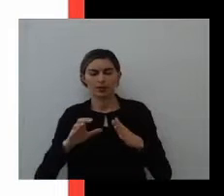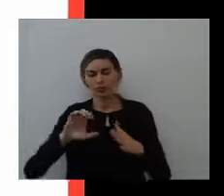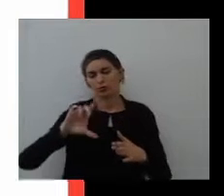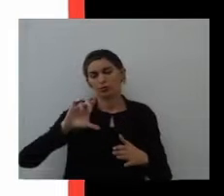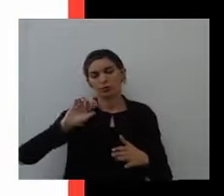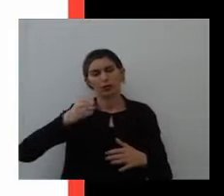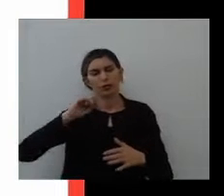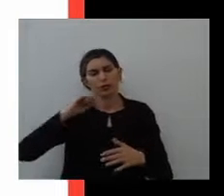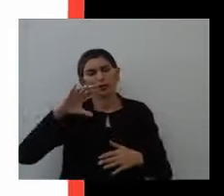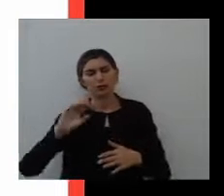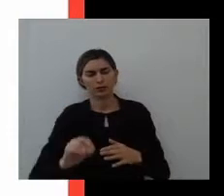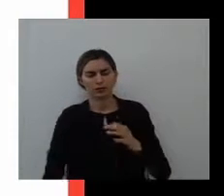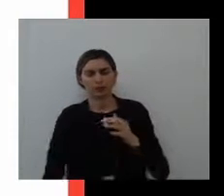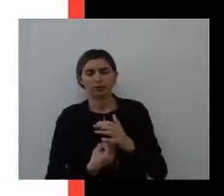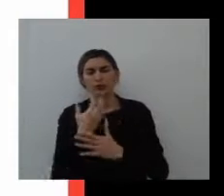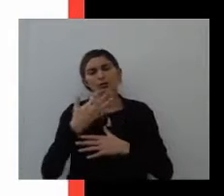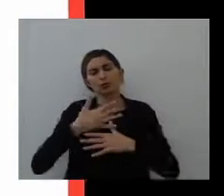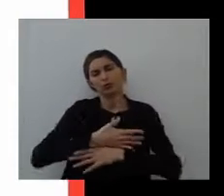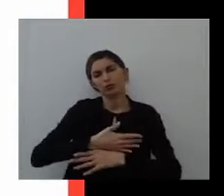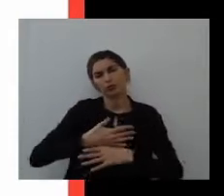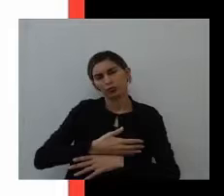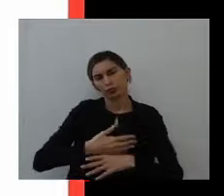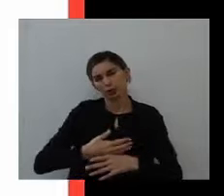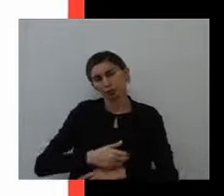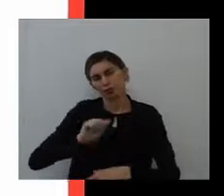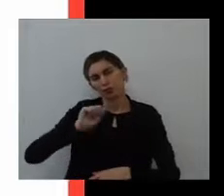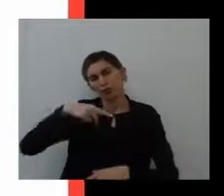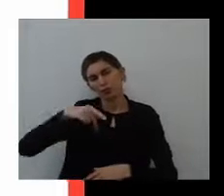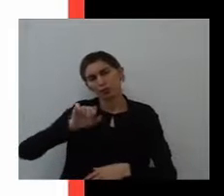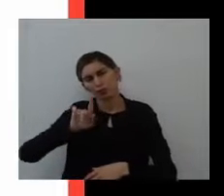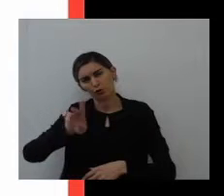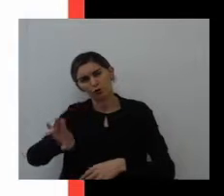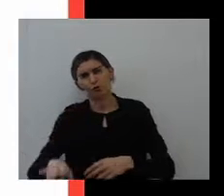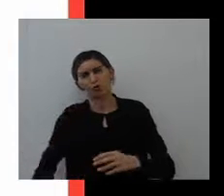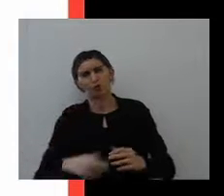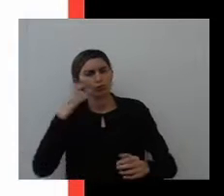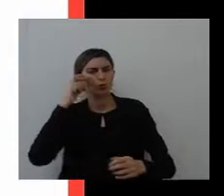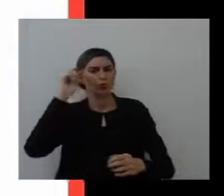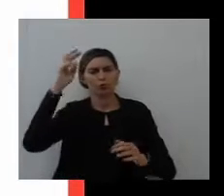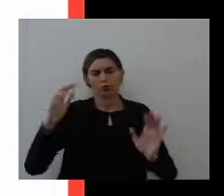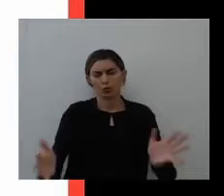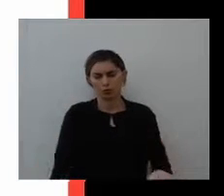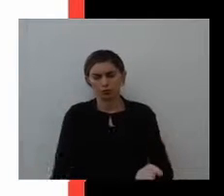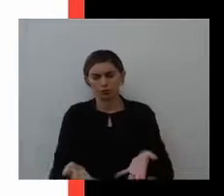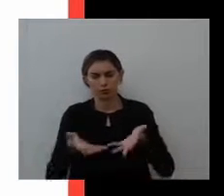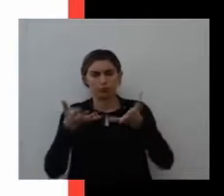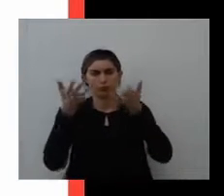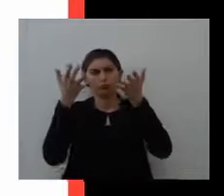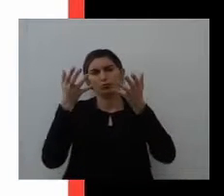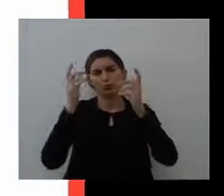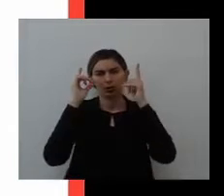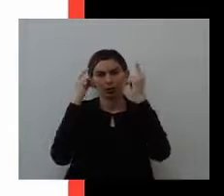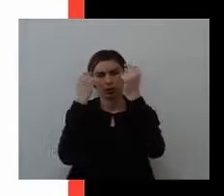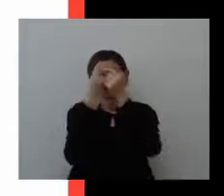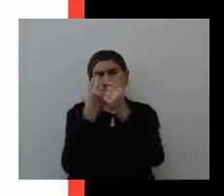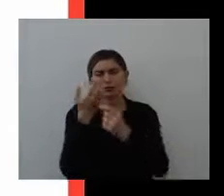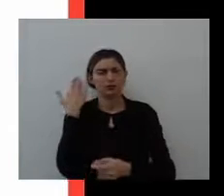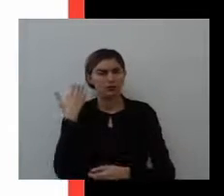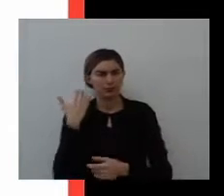vão gerar as cidades-estado e o apogeu da cultura e da civilização da Grécia